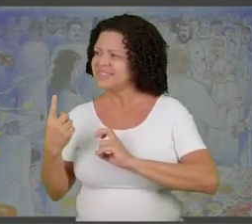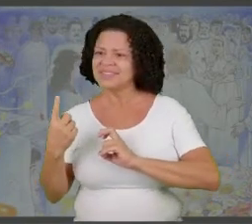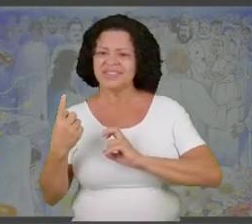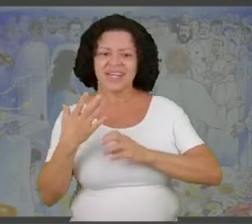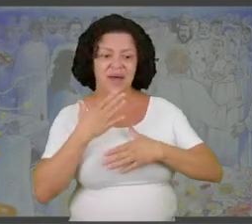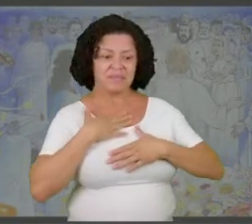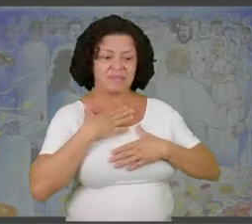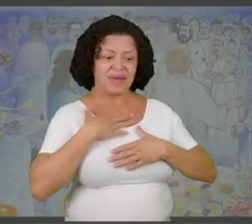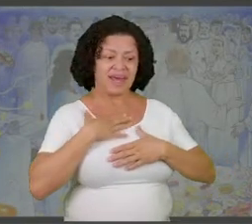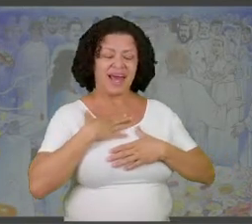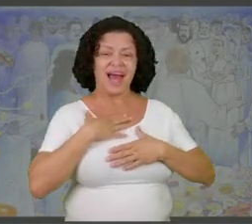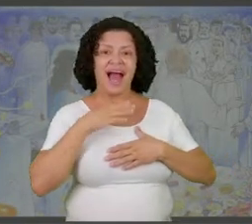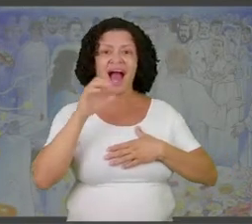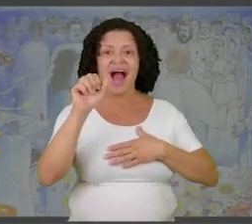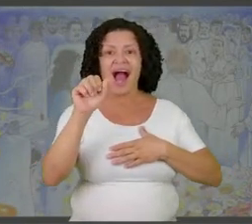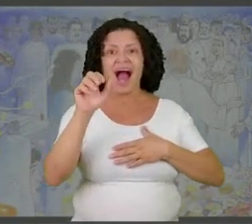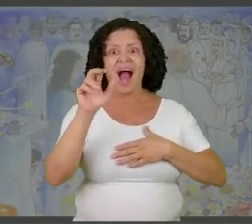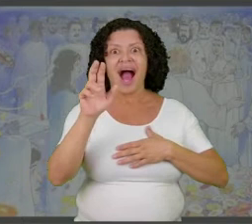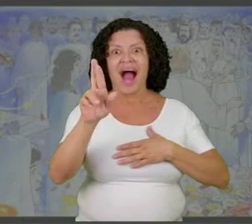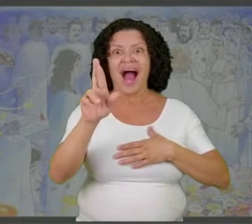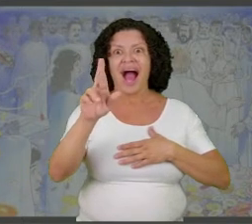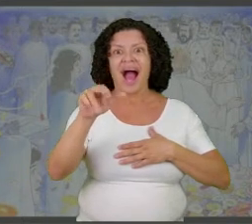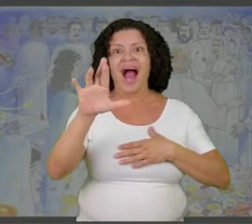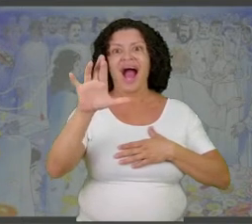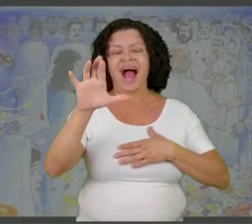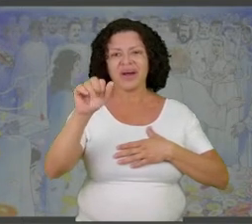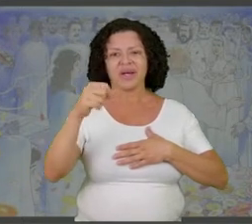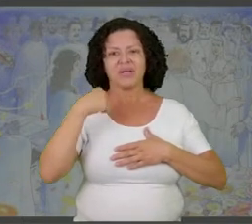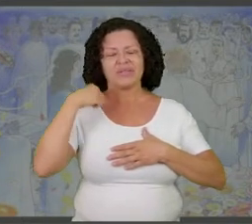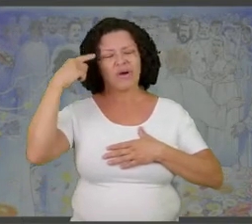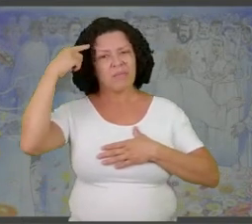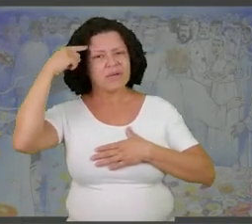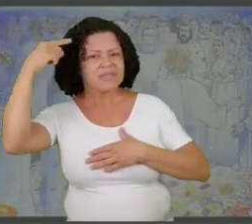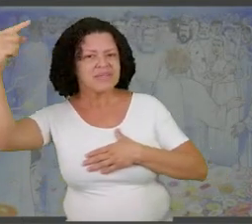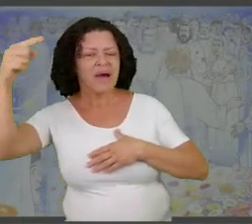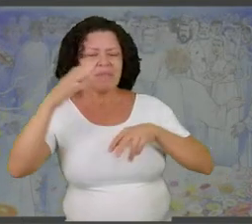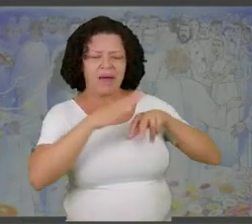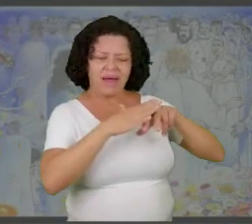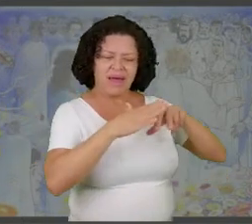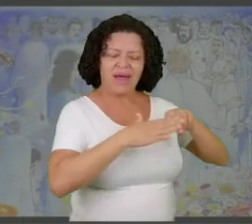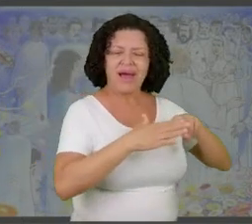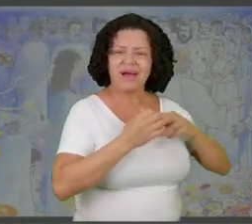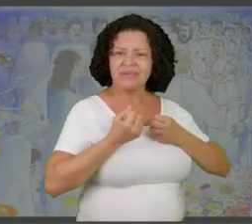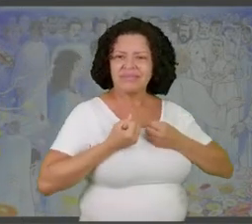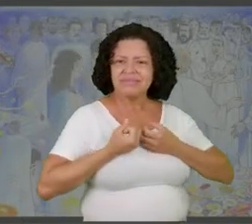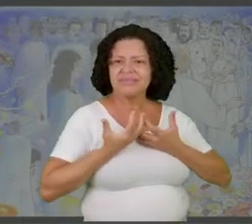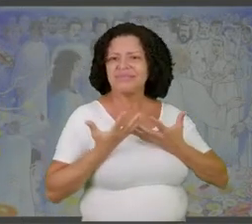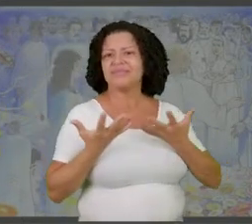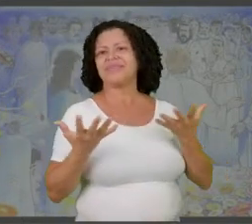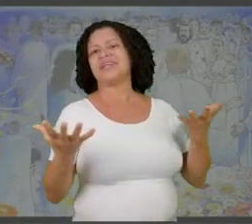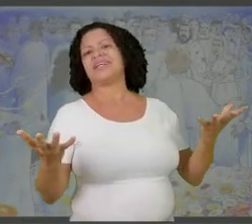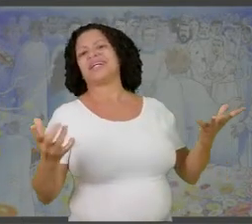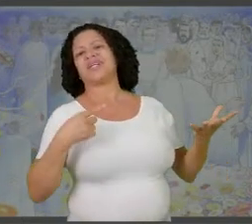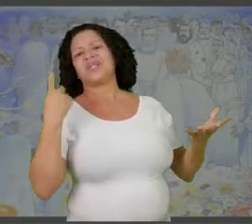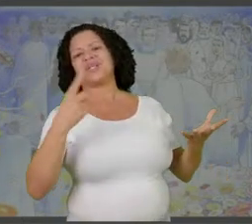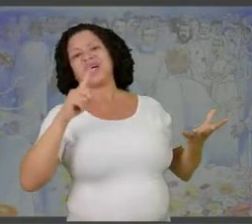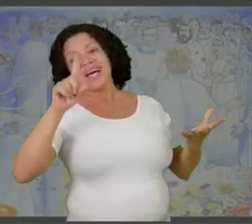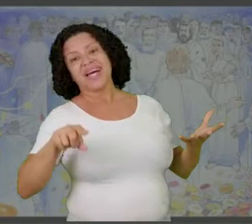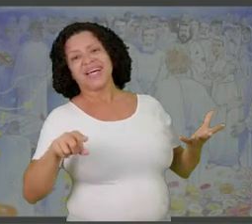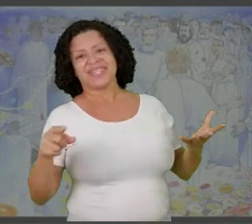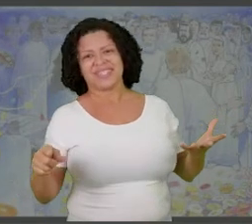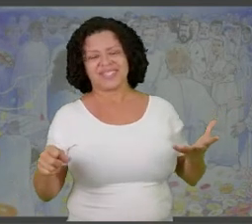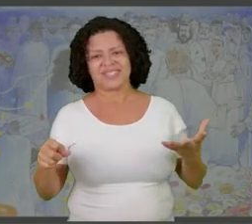através da nossa aura, né? O nosso corpo e o nosso pensamento, ele vai emitir aquilo que